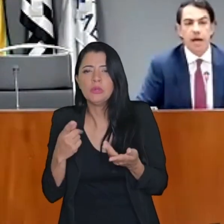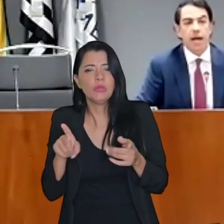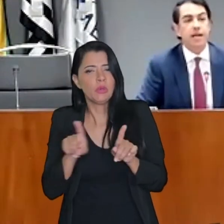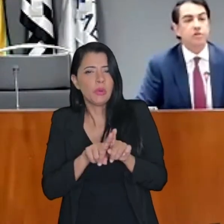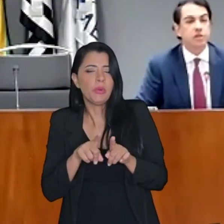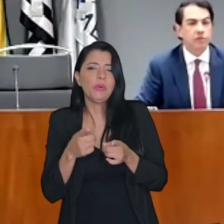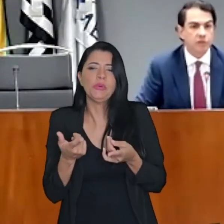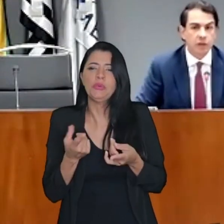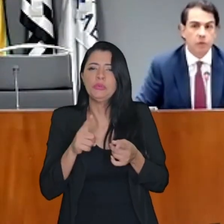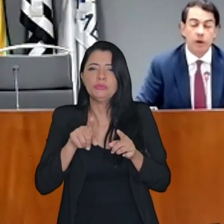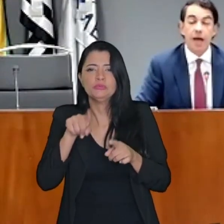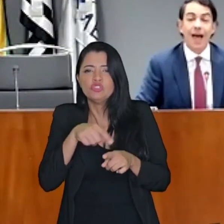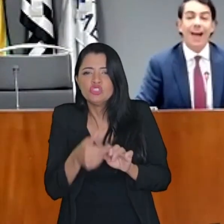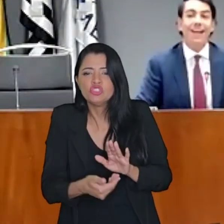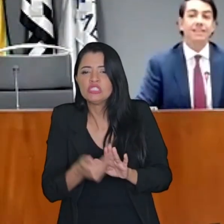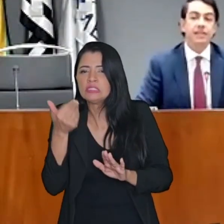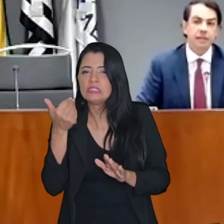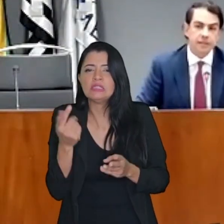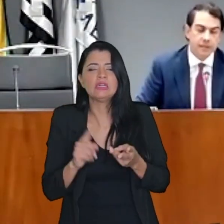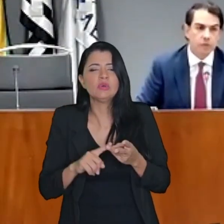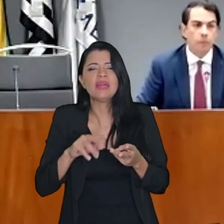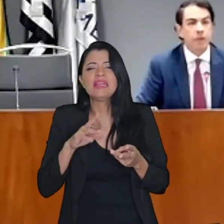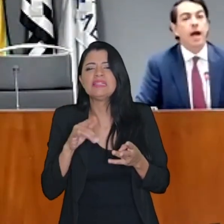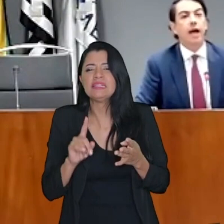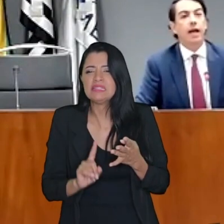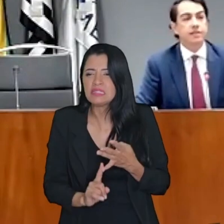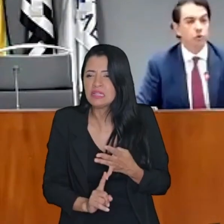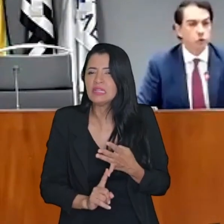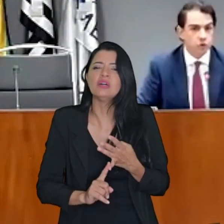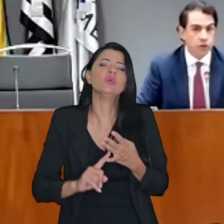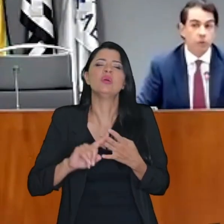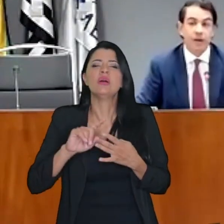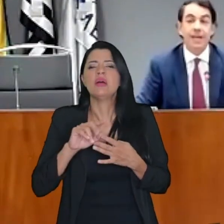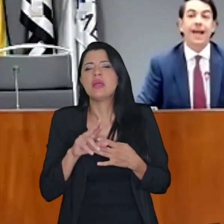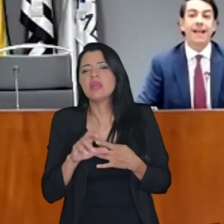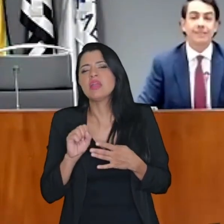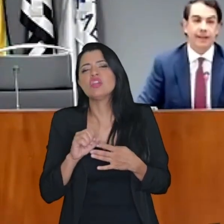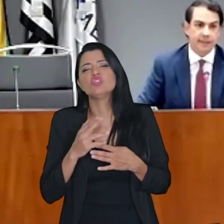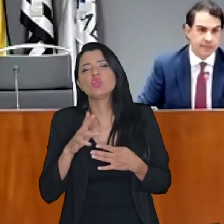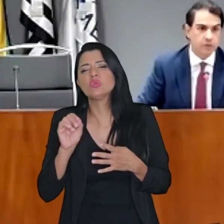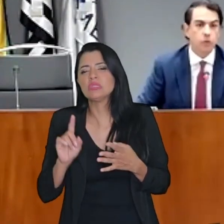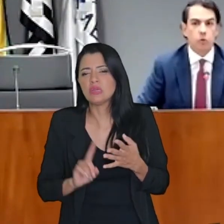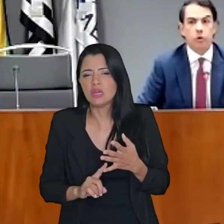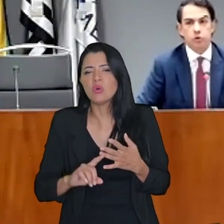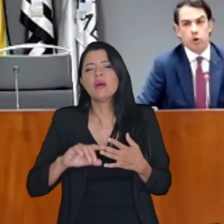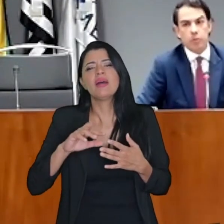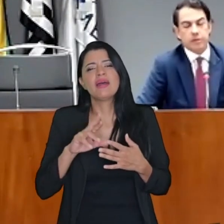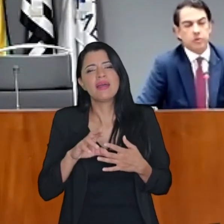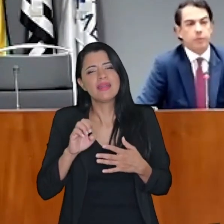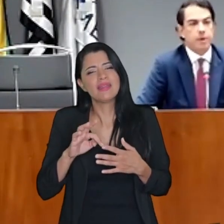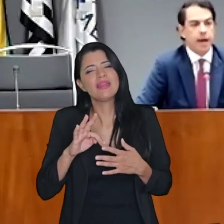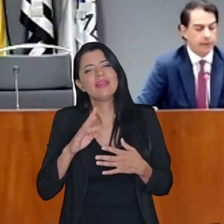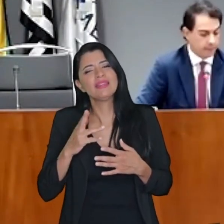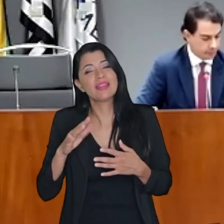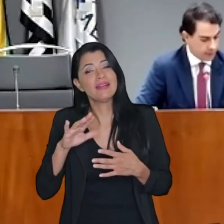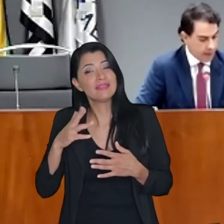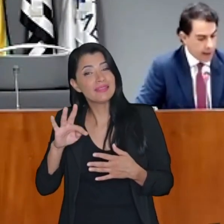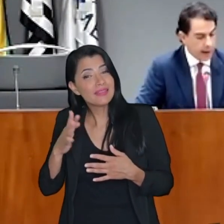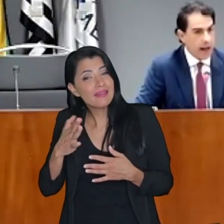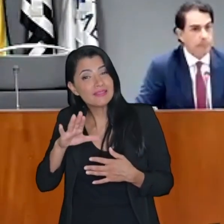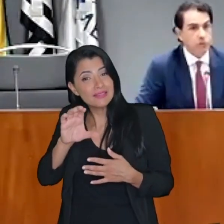rescisão, extinção, resilição, resolução e retratação do acordo de colaboração